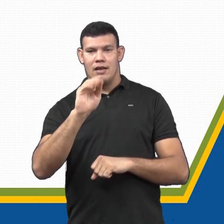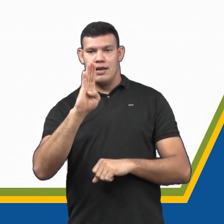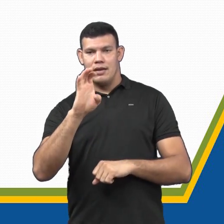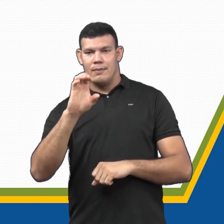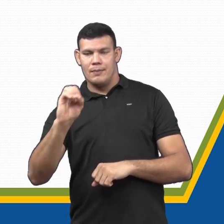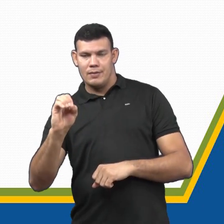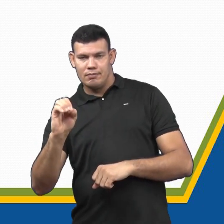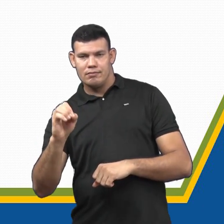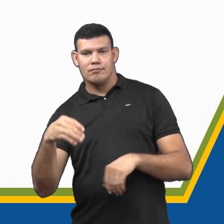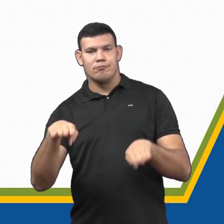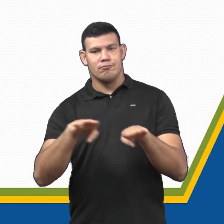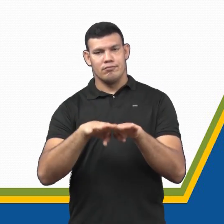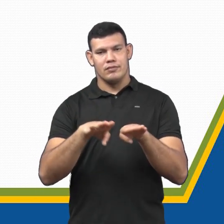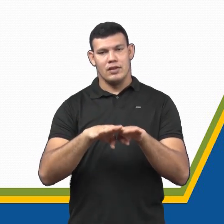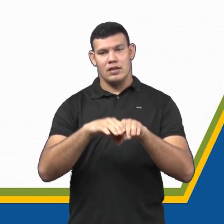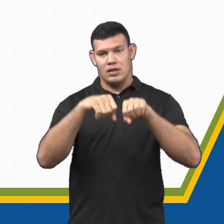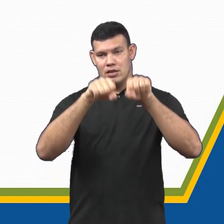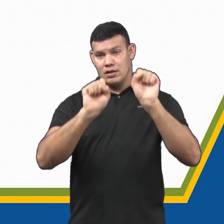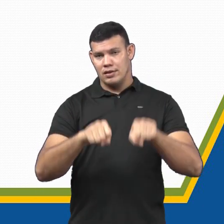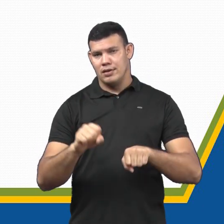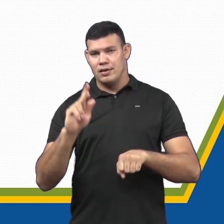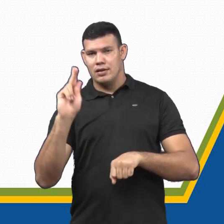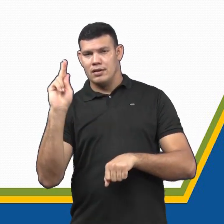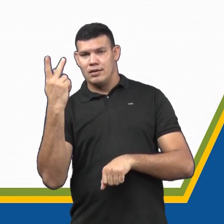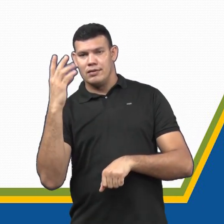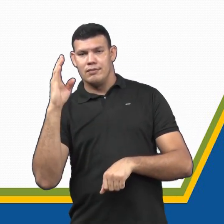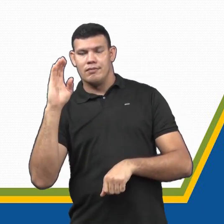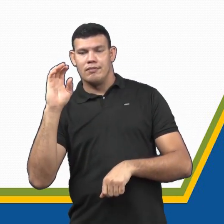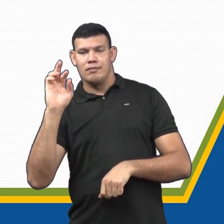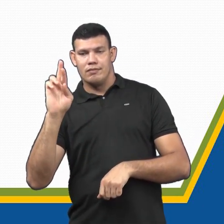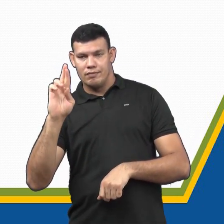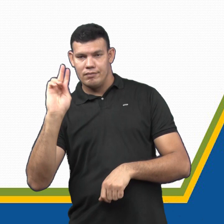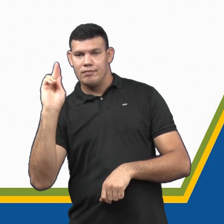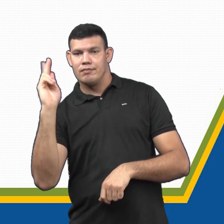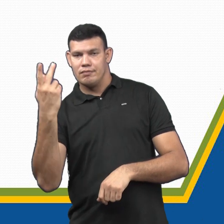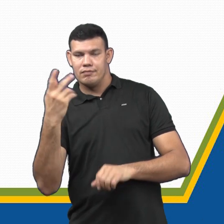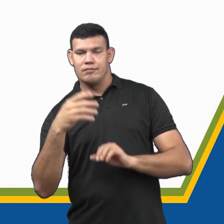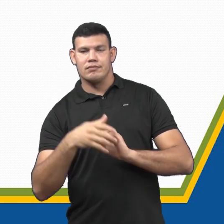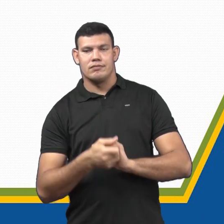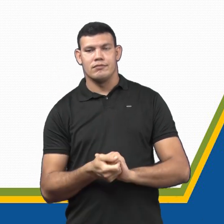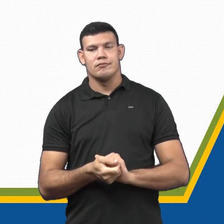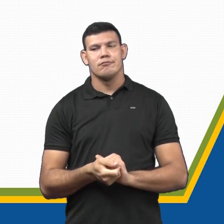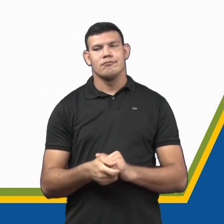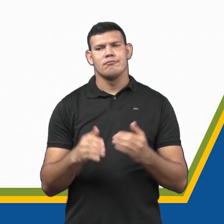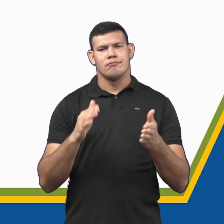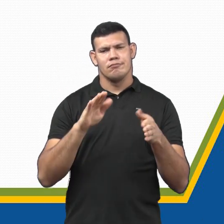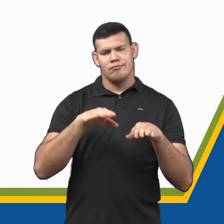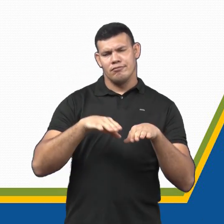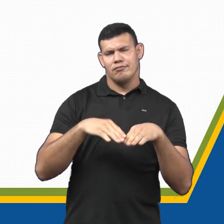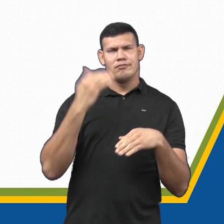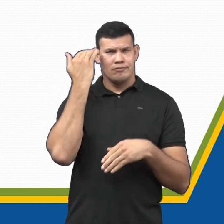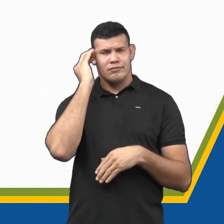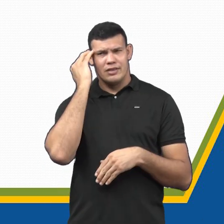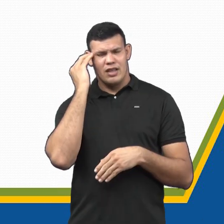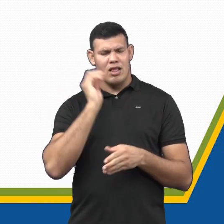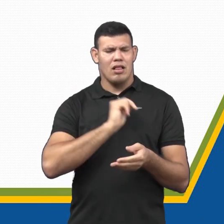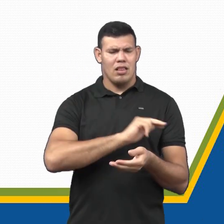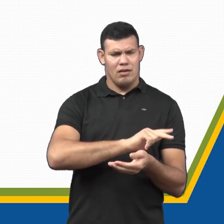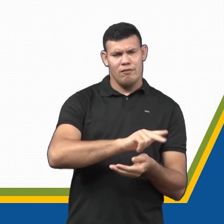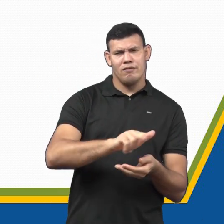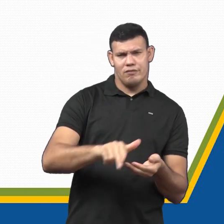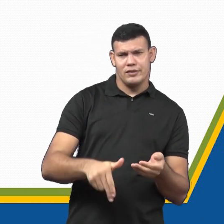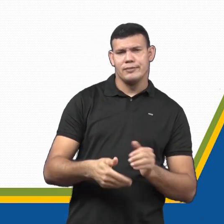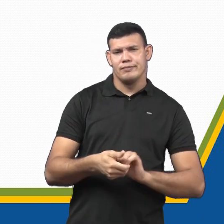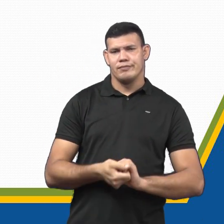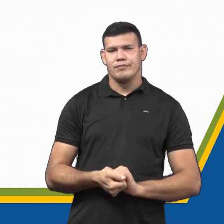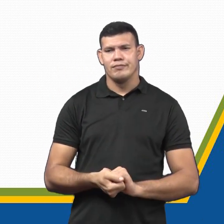A negativo, B positivo, B negativo, AB positivo e negativo e O positivo e